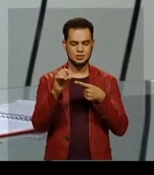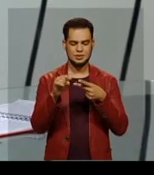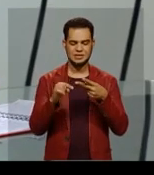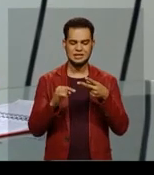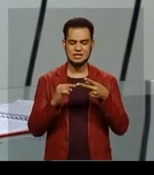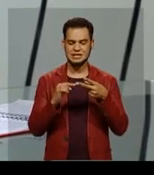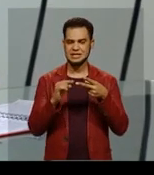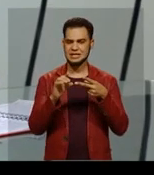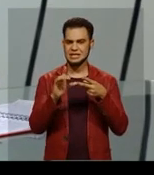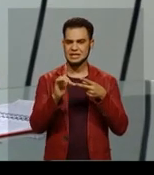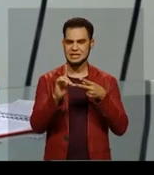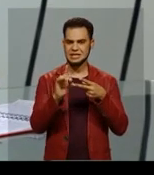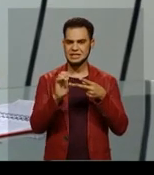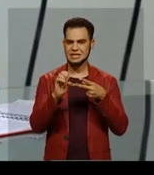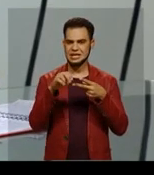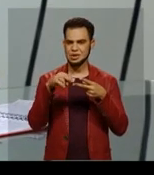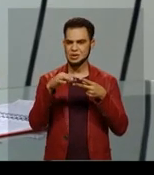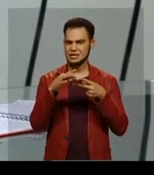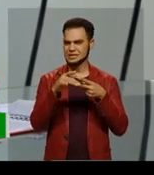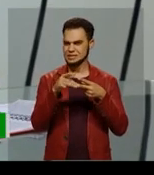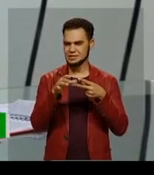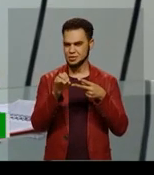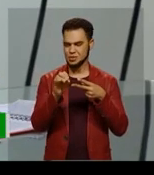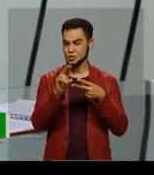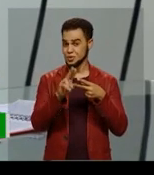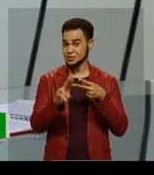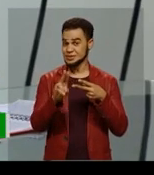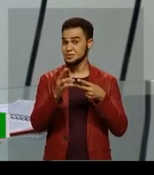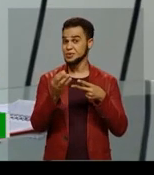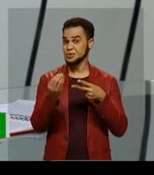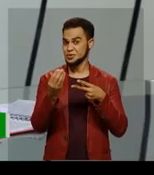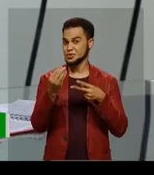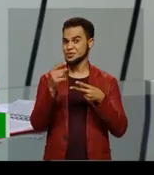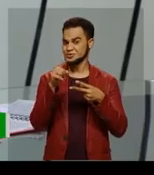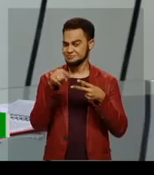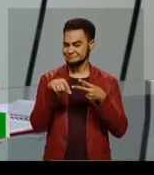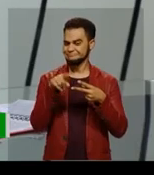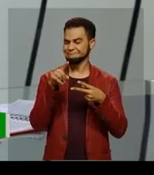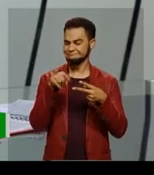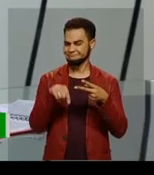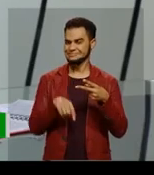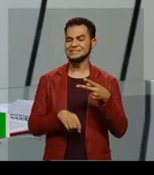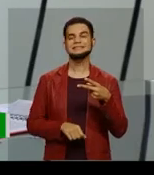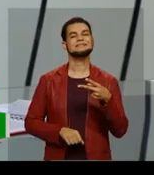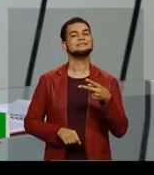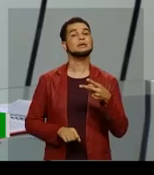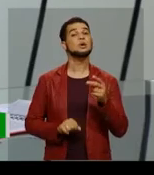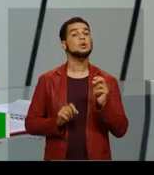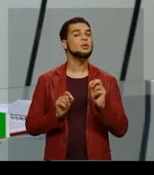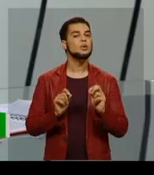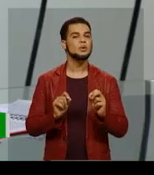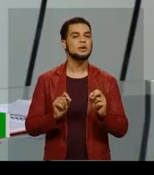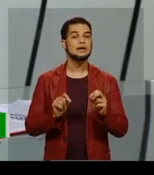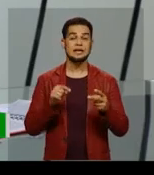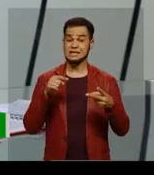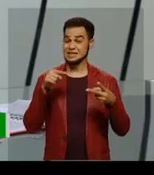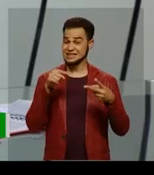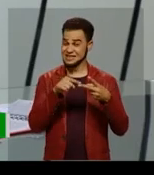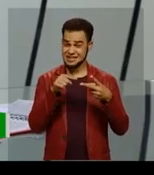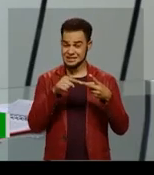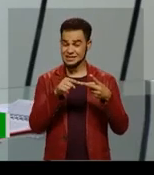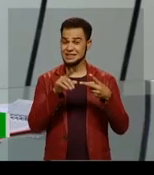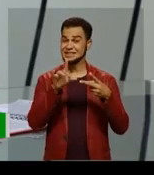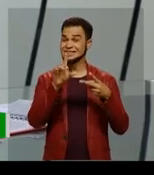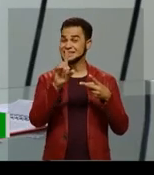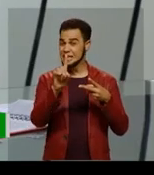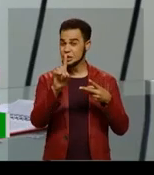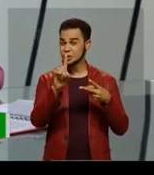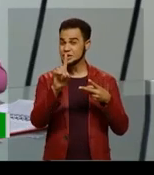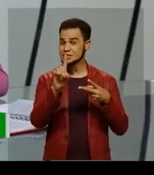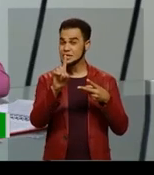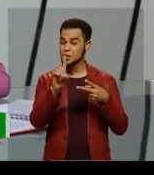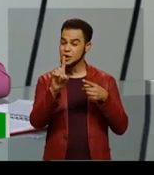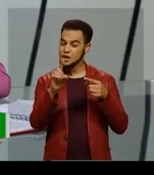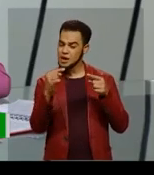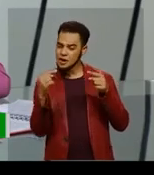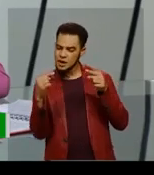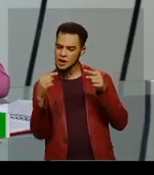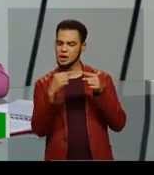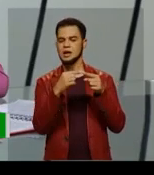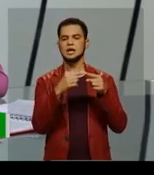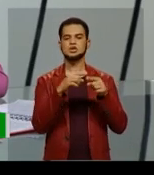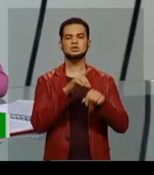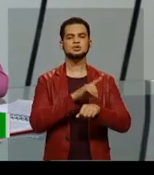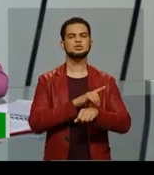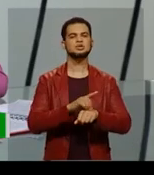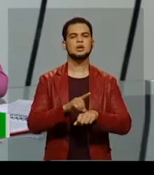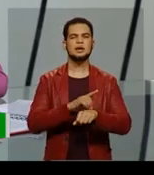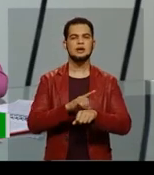lá. Denotação é o sentido do dicionário. É o sentido literal. Né?